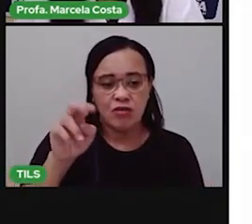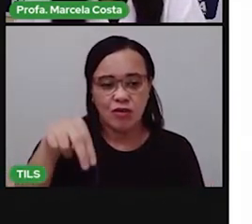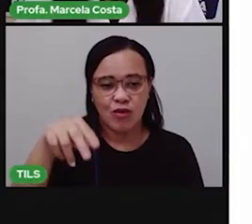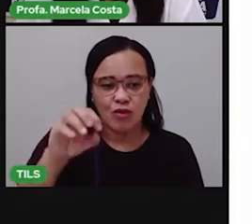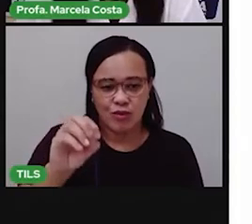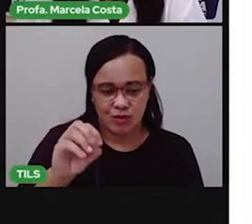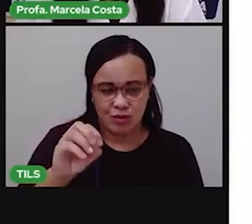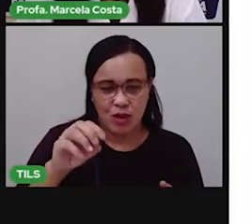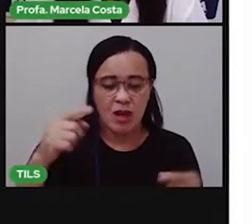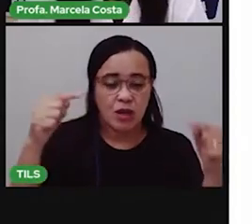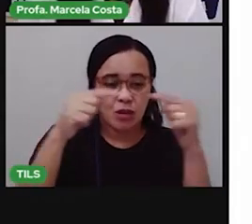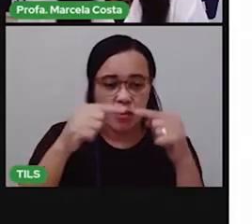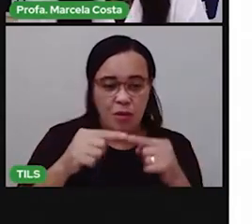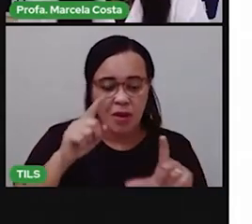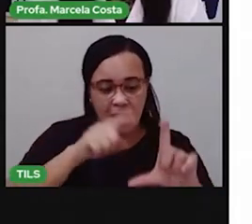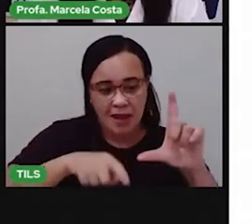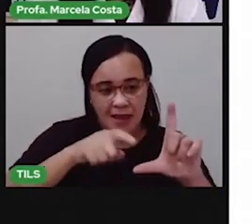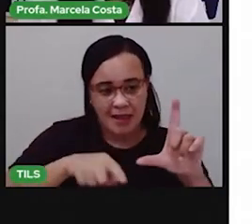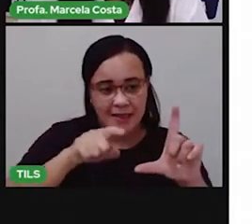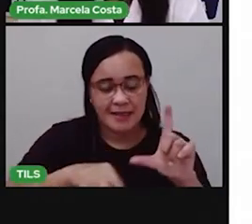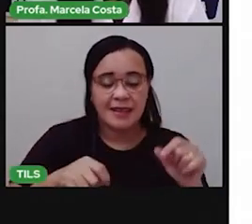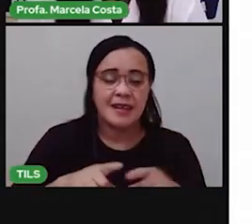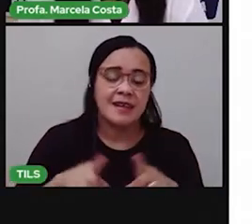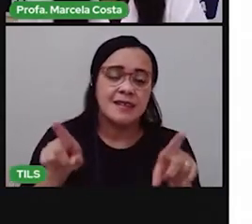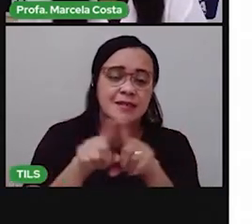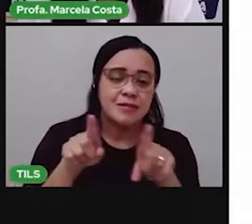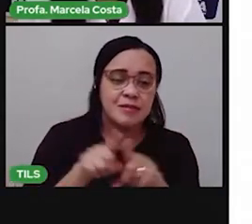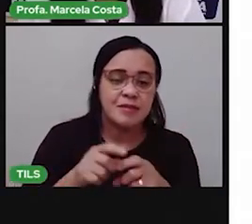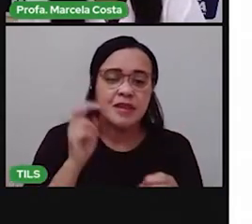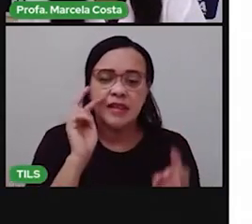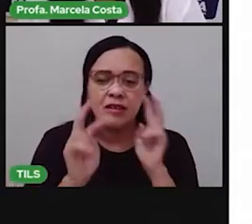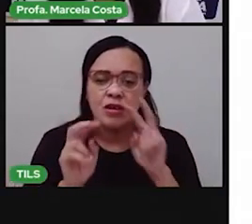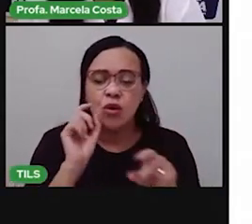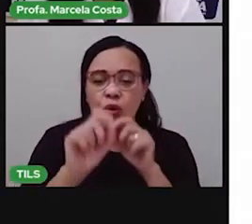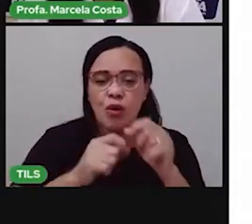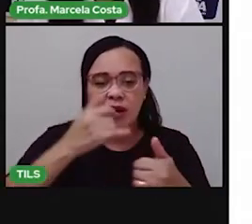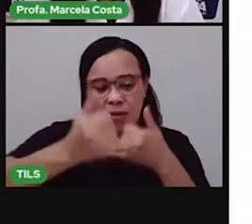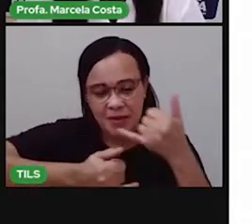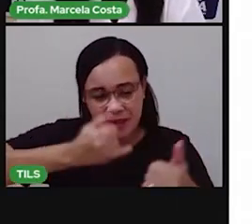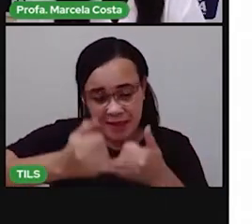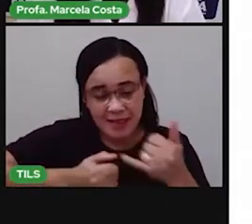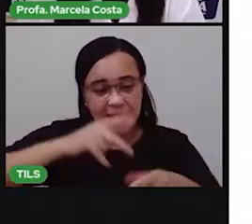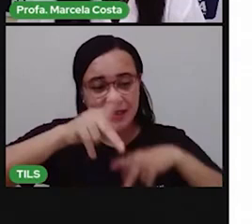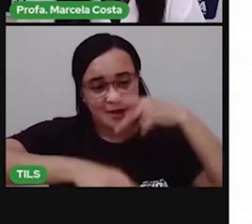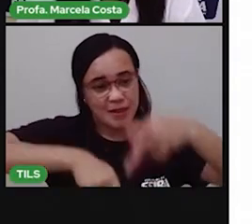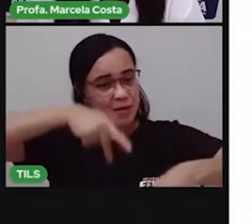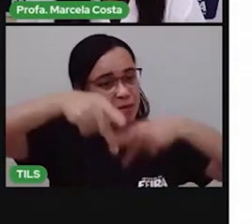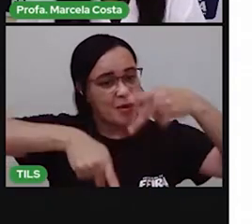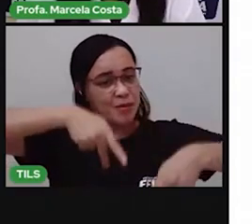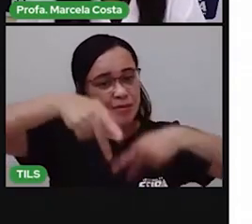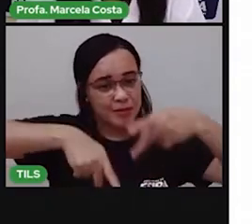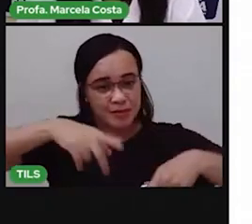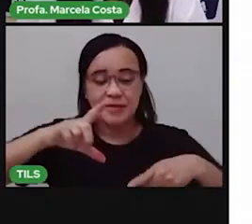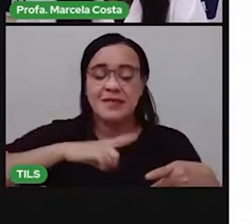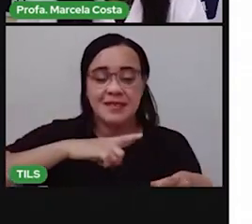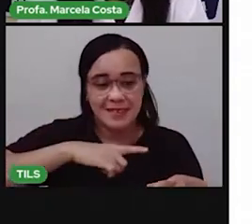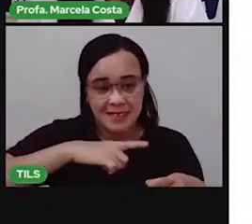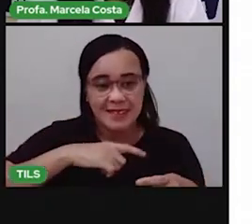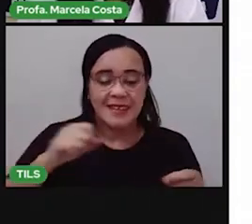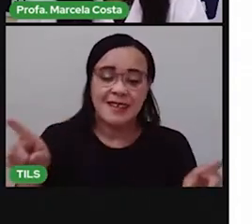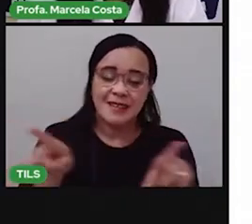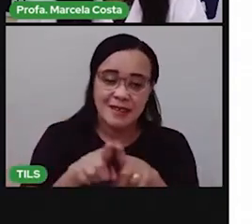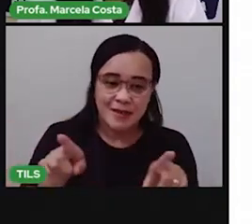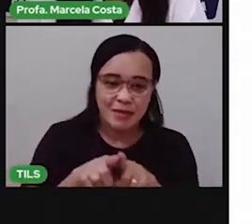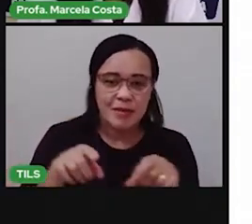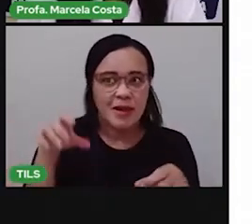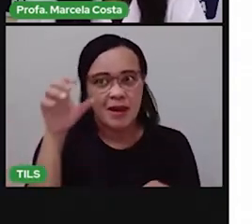letras, vai também apreciar e experimentar brincadeiras populares, além de